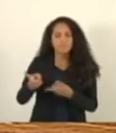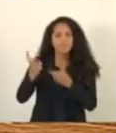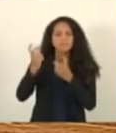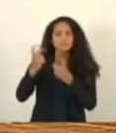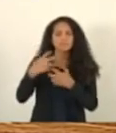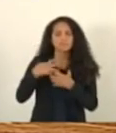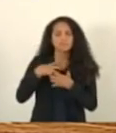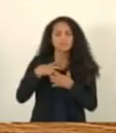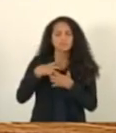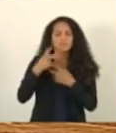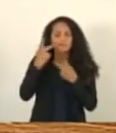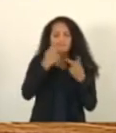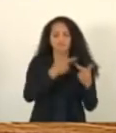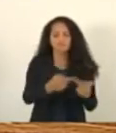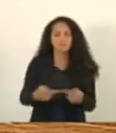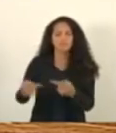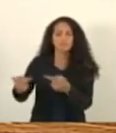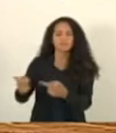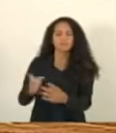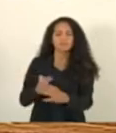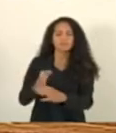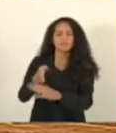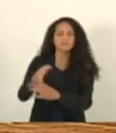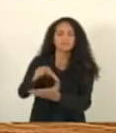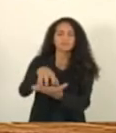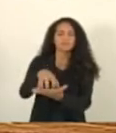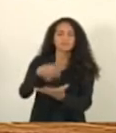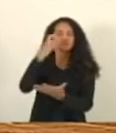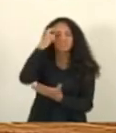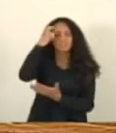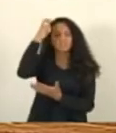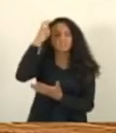visita ao novo Centro de Inteligência,